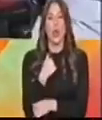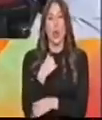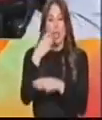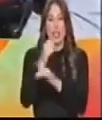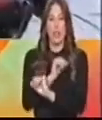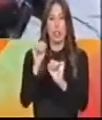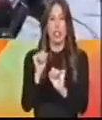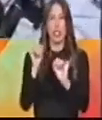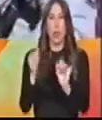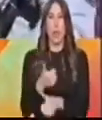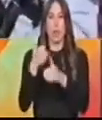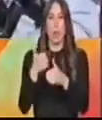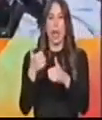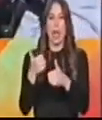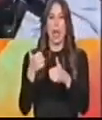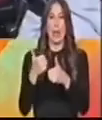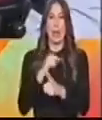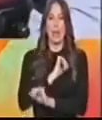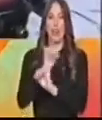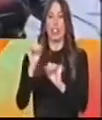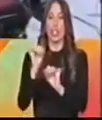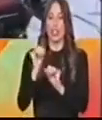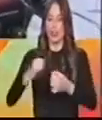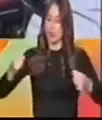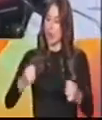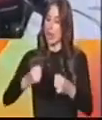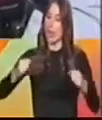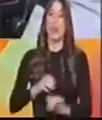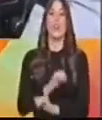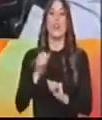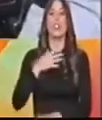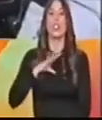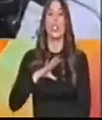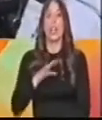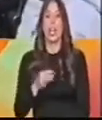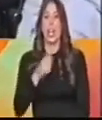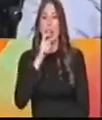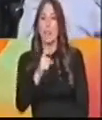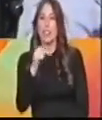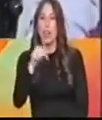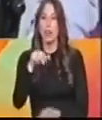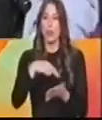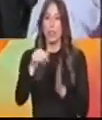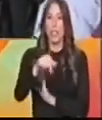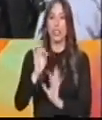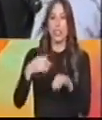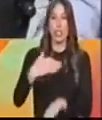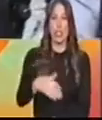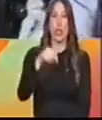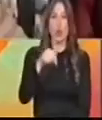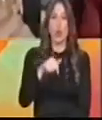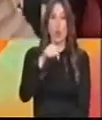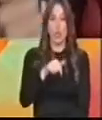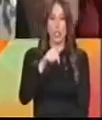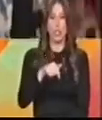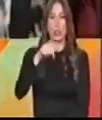completamente inspirados para nos dar aqui uma modinha, não é? Antes de mais, vocês querem anunciar um espetáculo para este fim de semana? É sim, senhora. Hoje estamos aqui